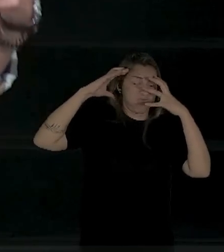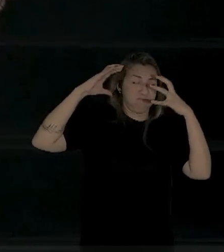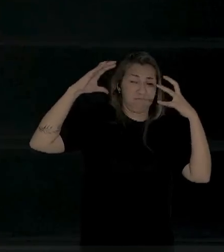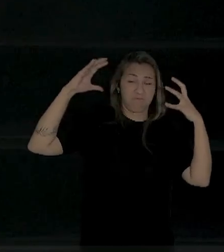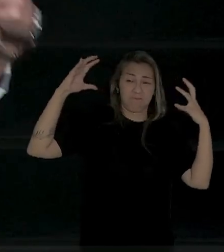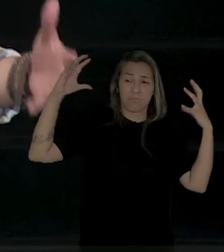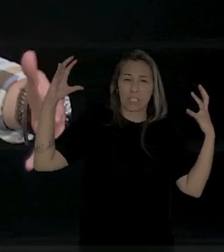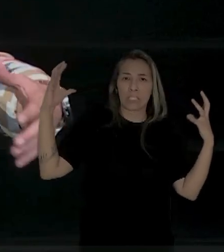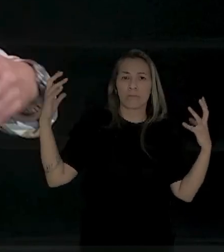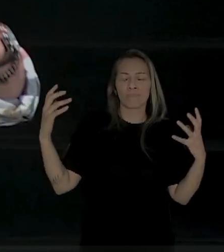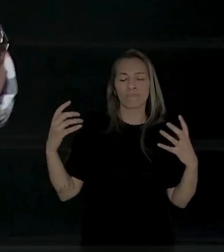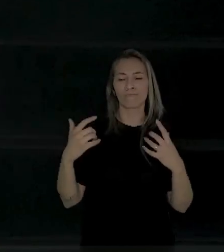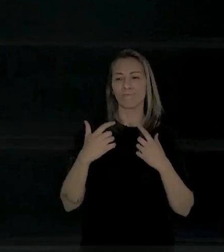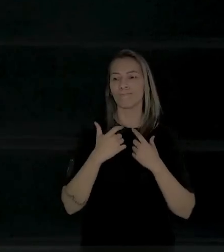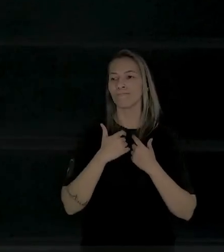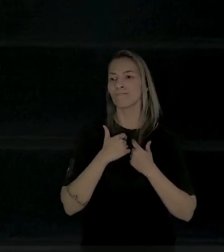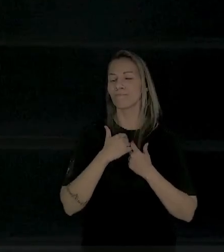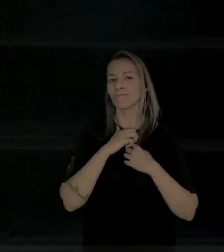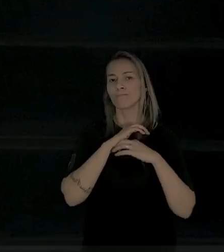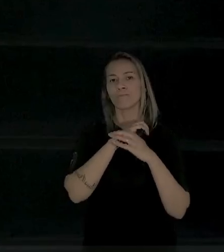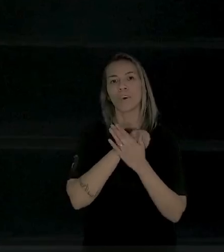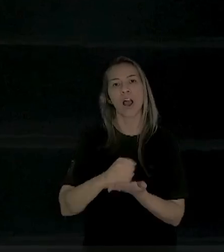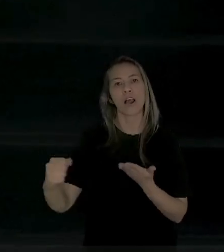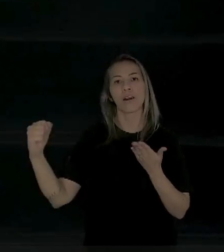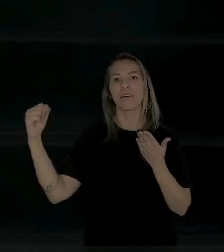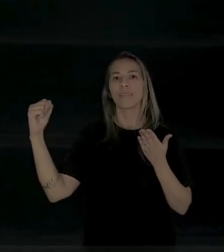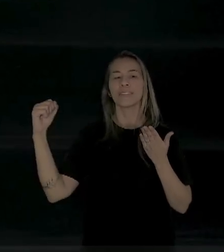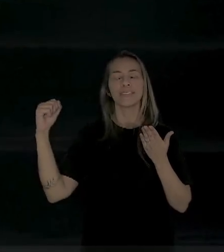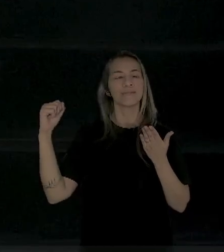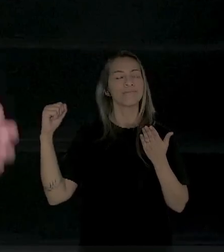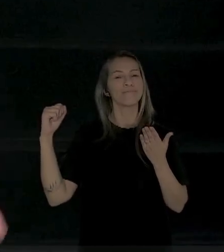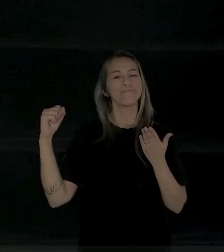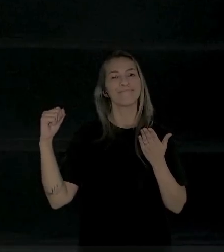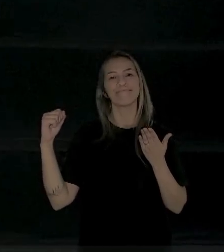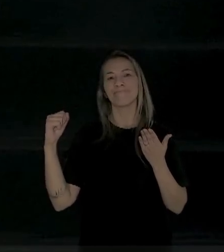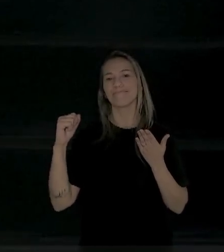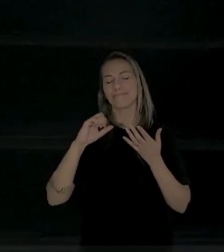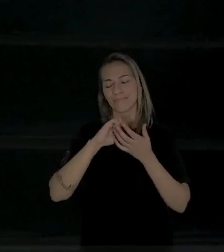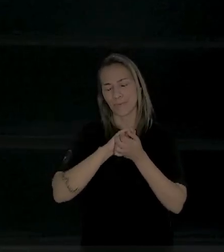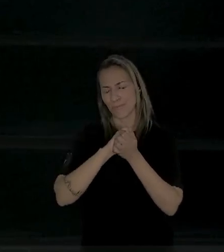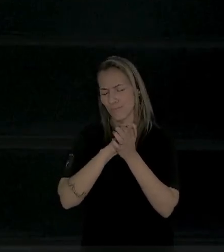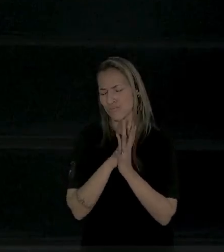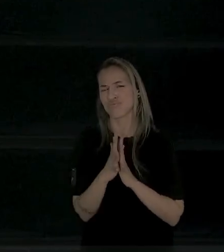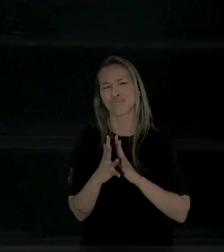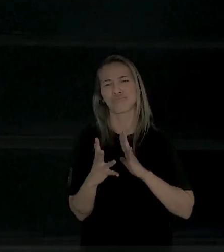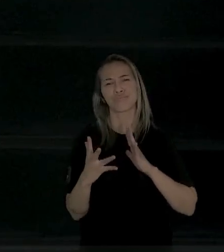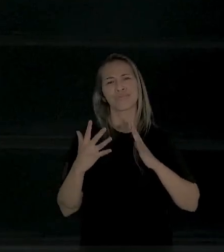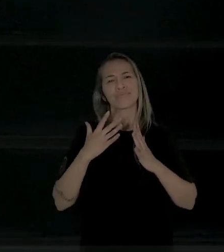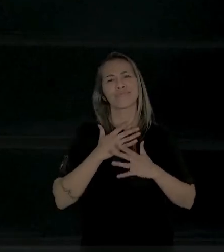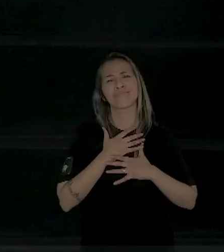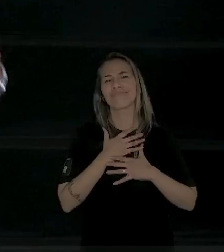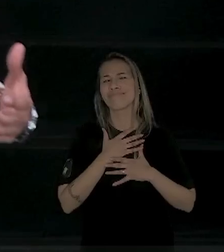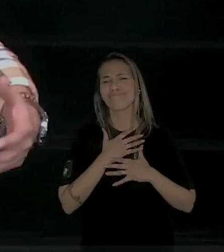não consigo sair da caverna, eu não consigo. Aquilo que era tão pequeno agora destrói tanto, machuca tanto. E o fogo,